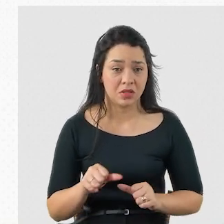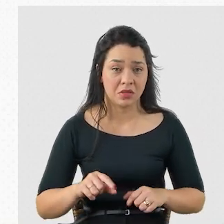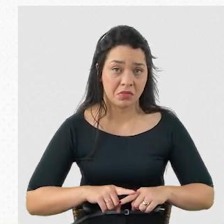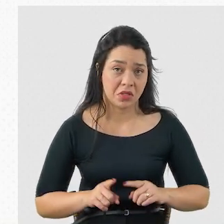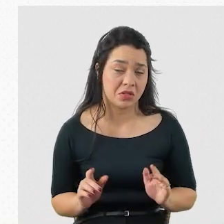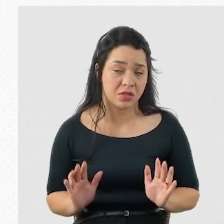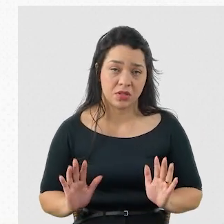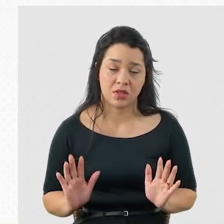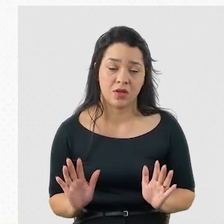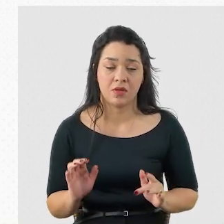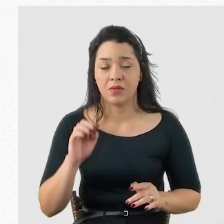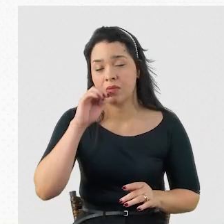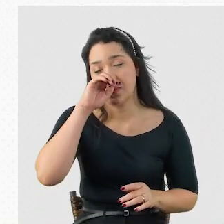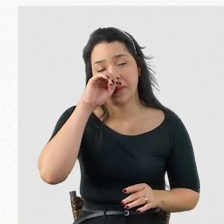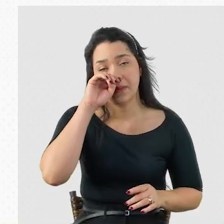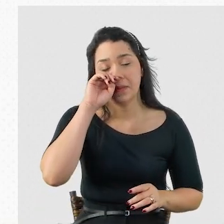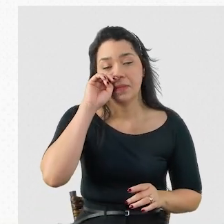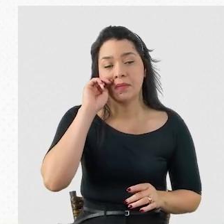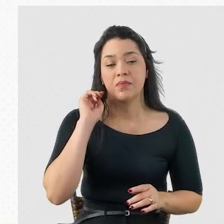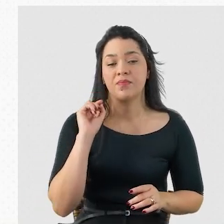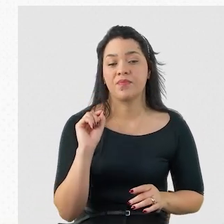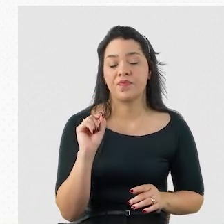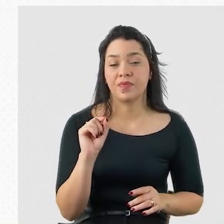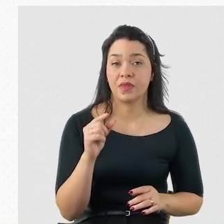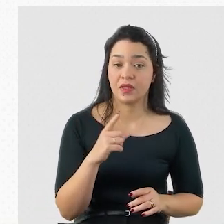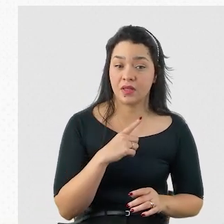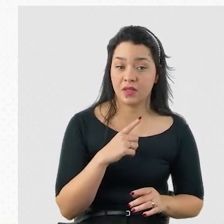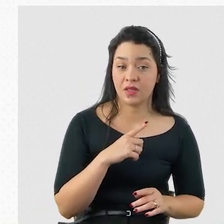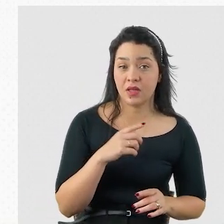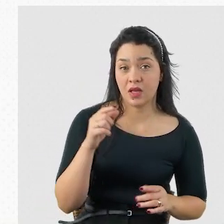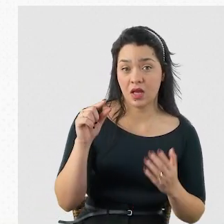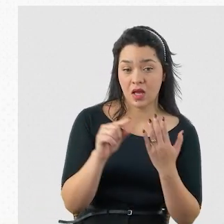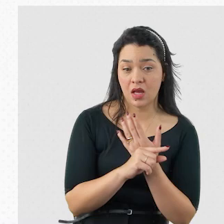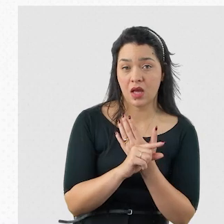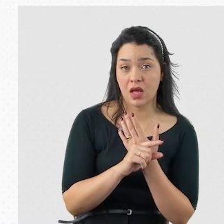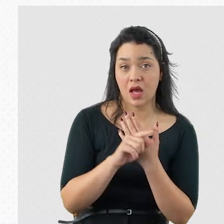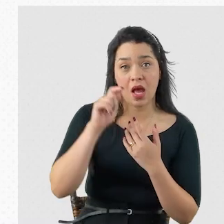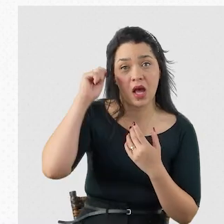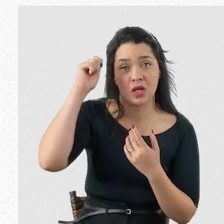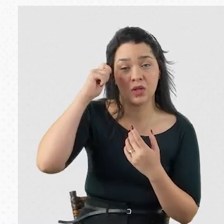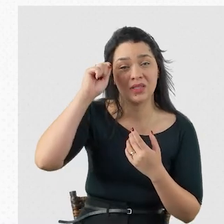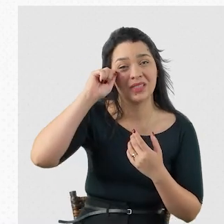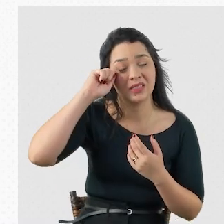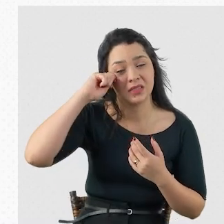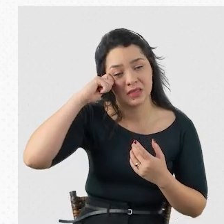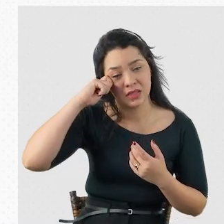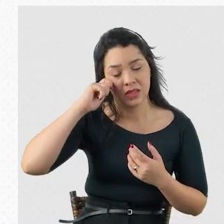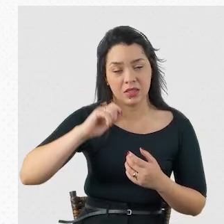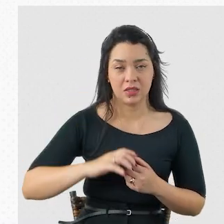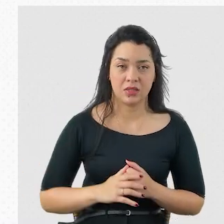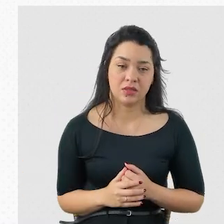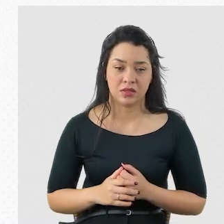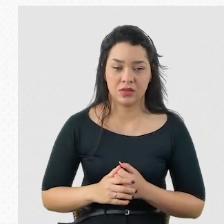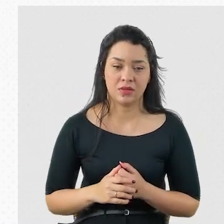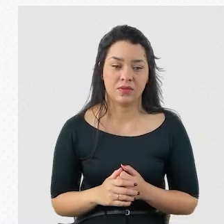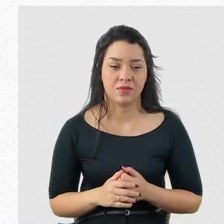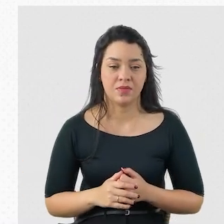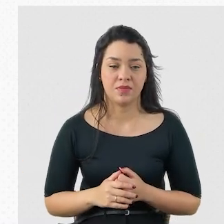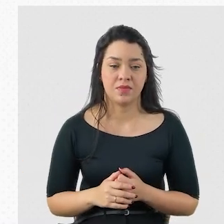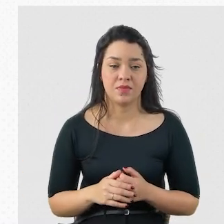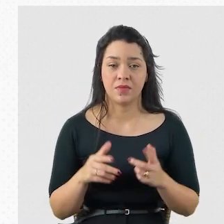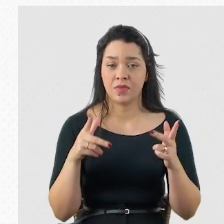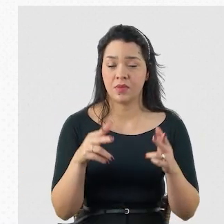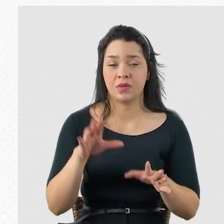o suficiente. Até recentemente você tinha atores negros, atrizes negras, perdão, que faziam os